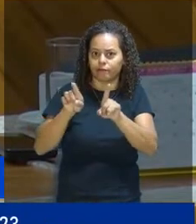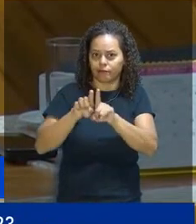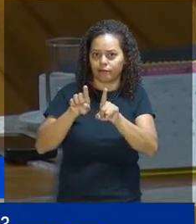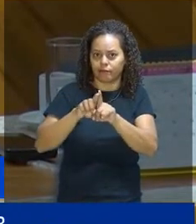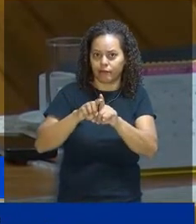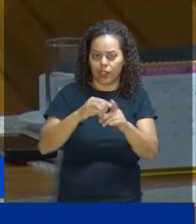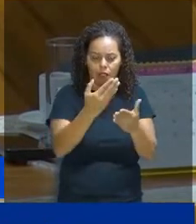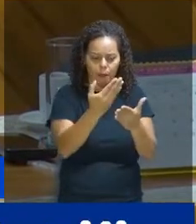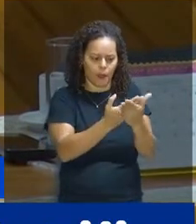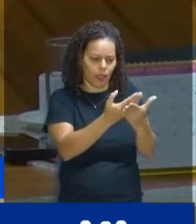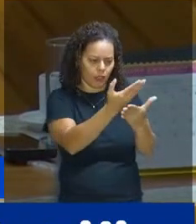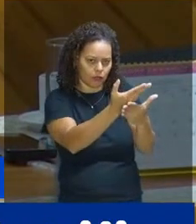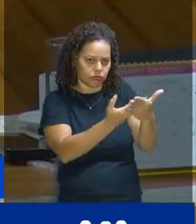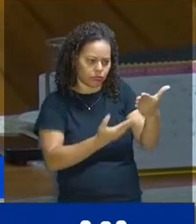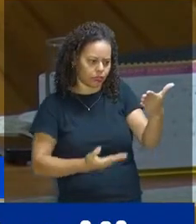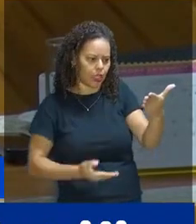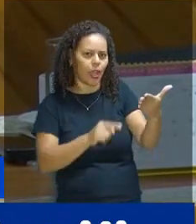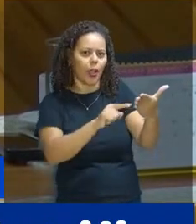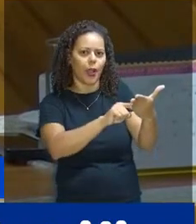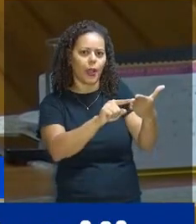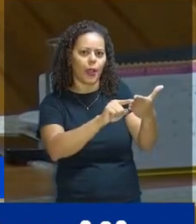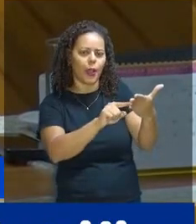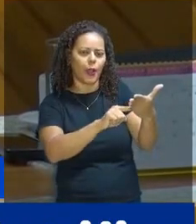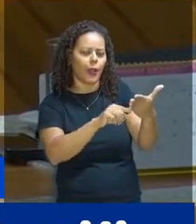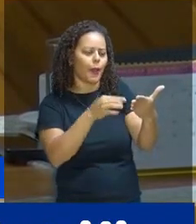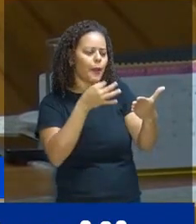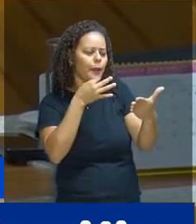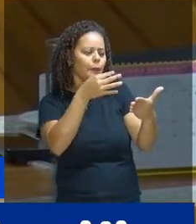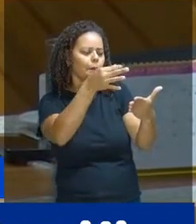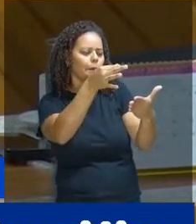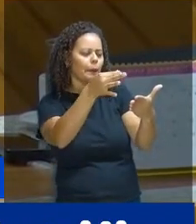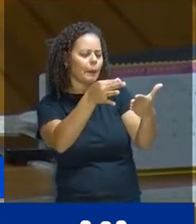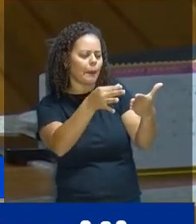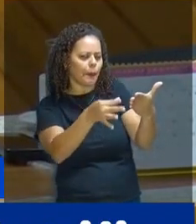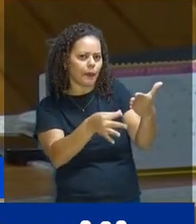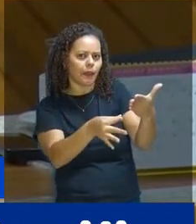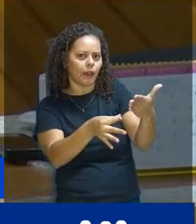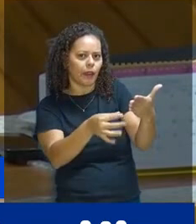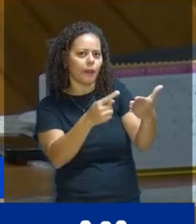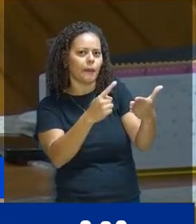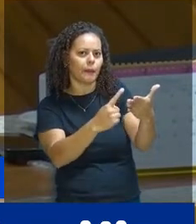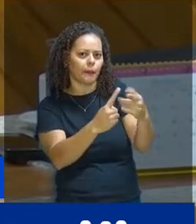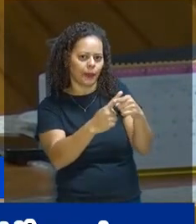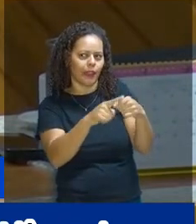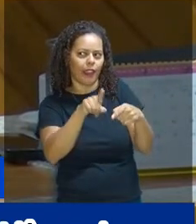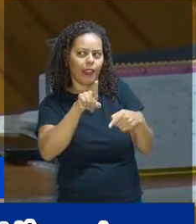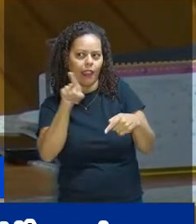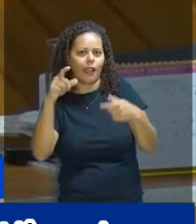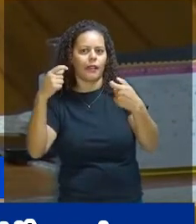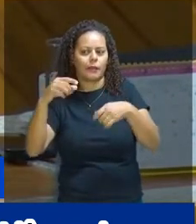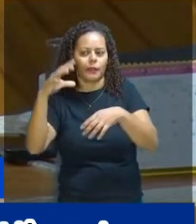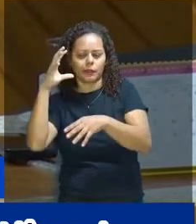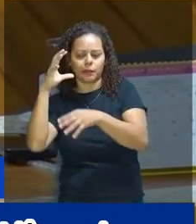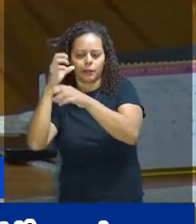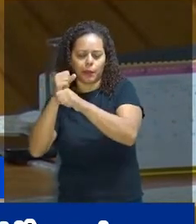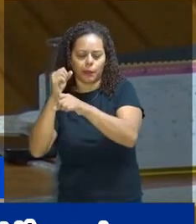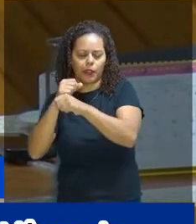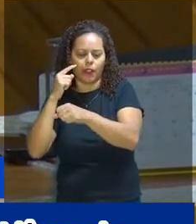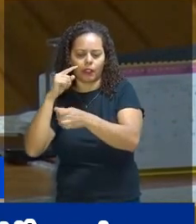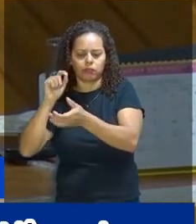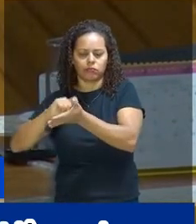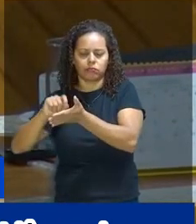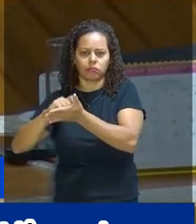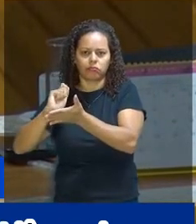autos a especificação pormenorizada de todas as ações desenvolvidas pelo prestador, mas tão somente um documento fiscal idôneo